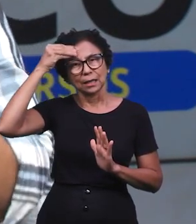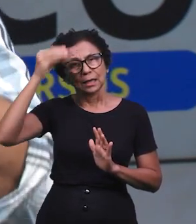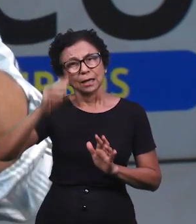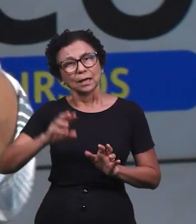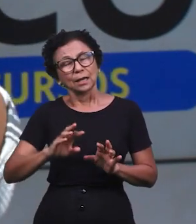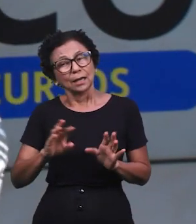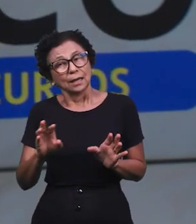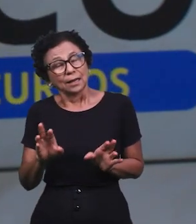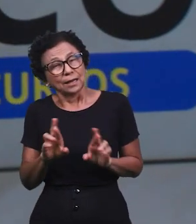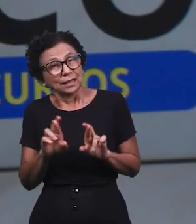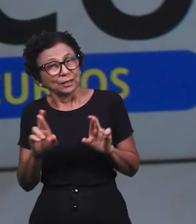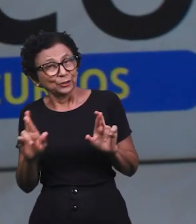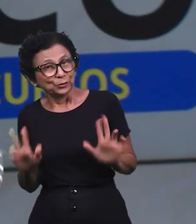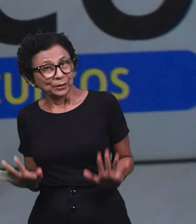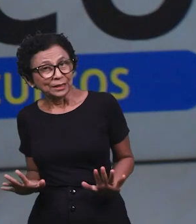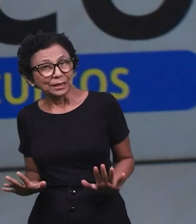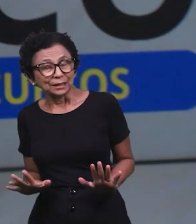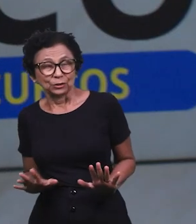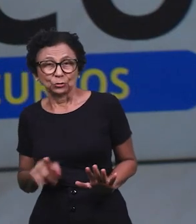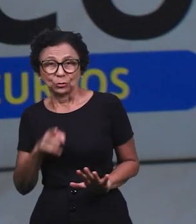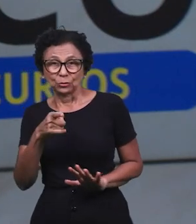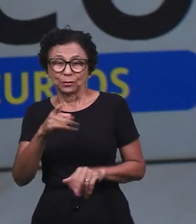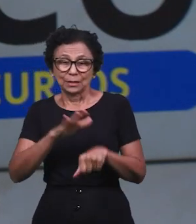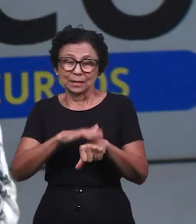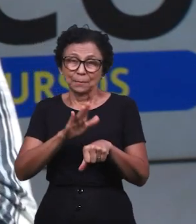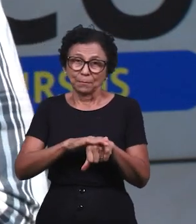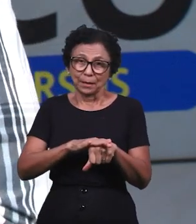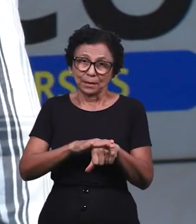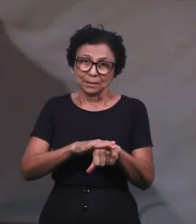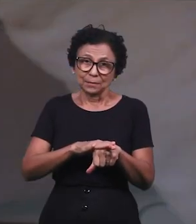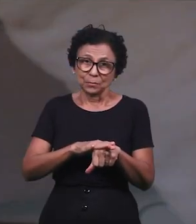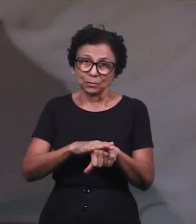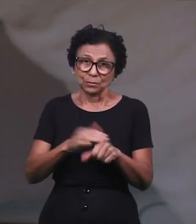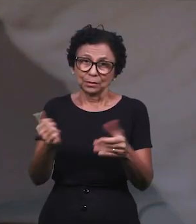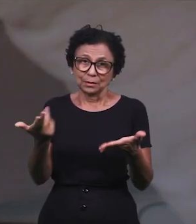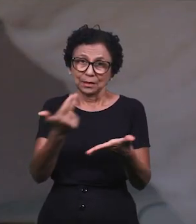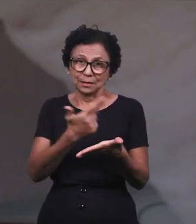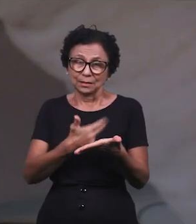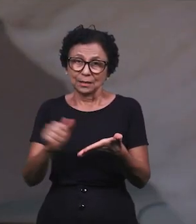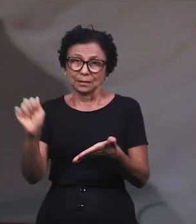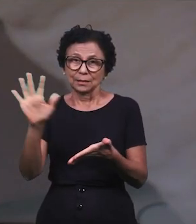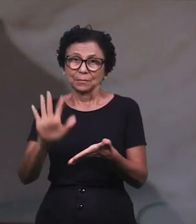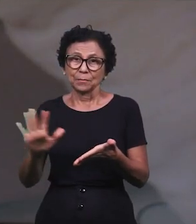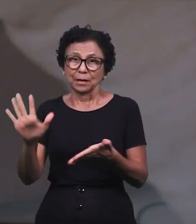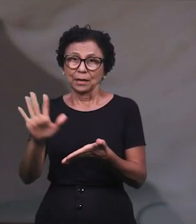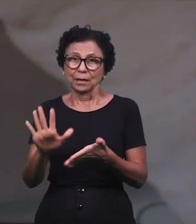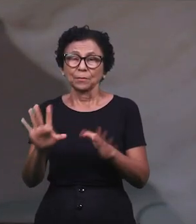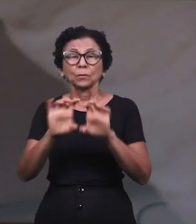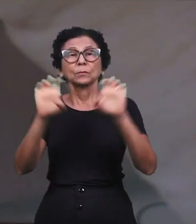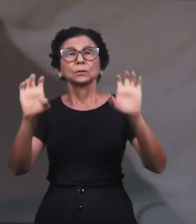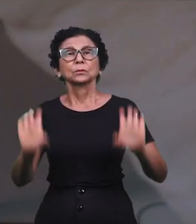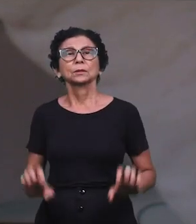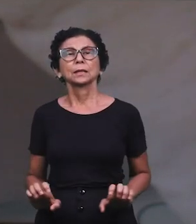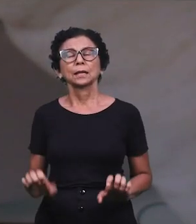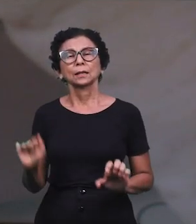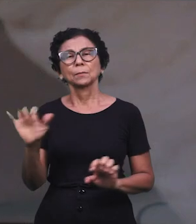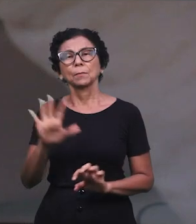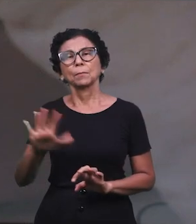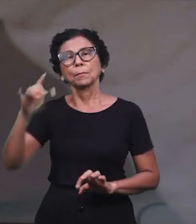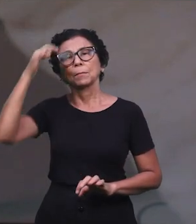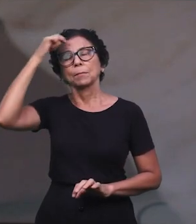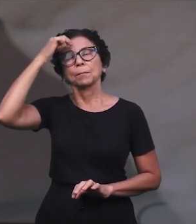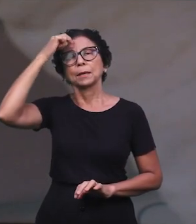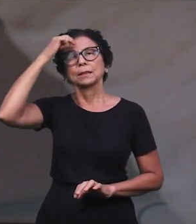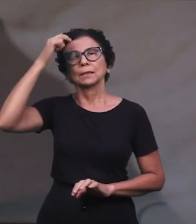é, é aquilo, a gente tem que adequar a nossa necessidade. Então, basicamente, qual que é a ideia, a estrutura de um mapa mental? Você tem